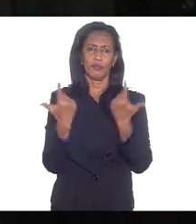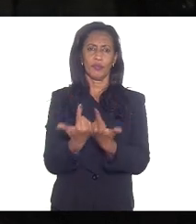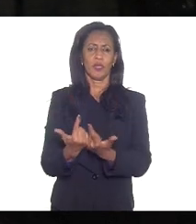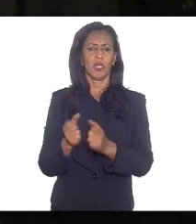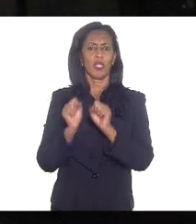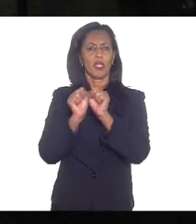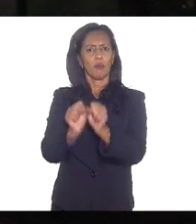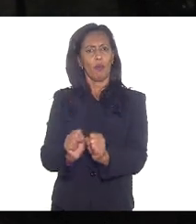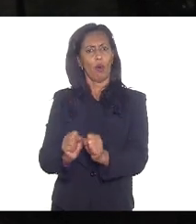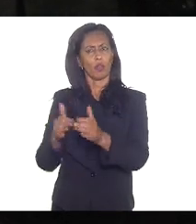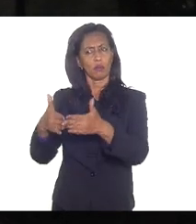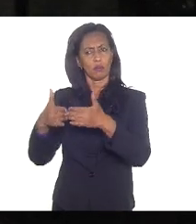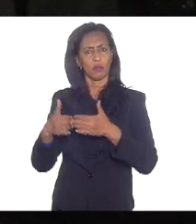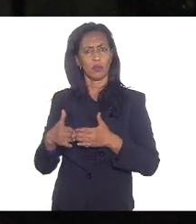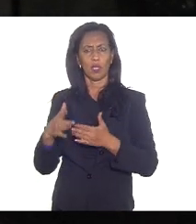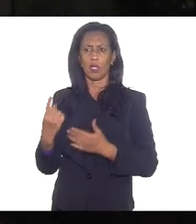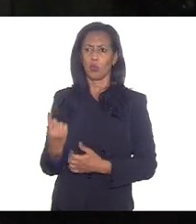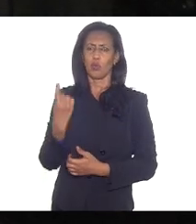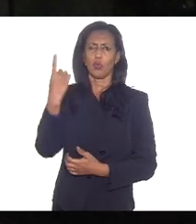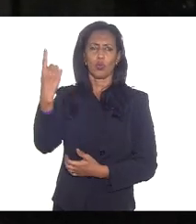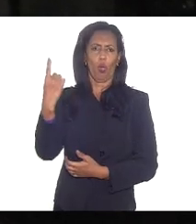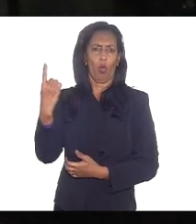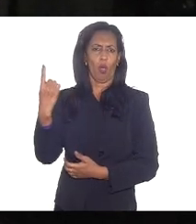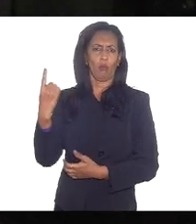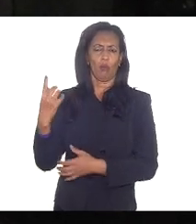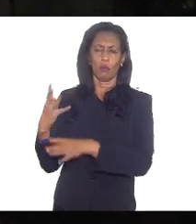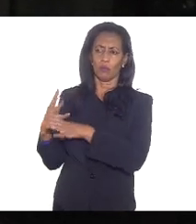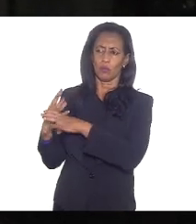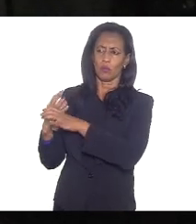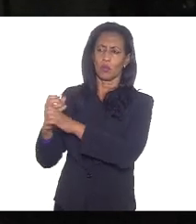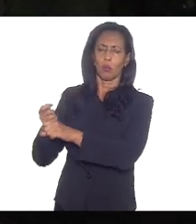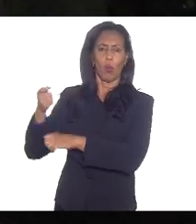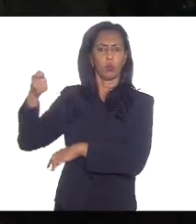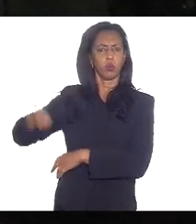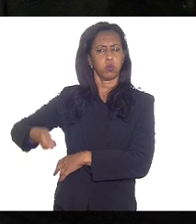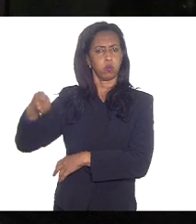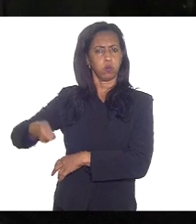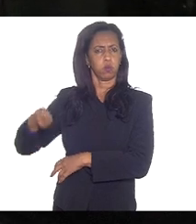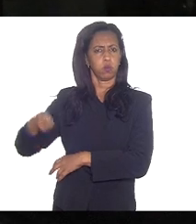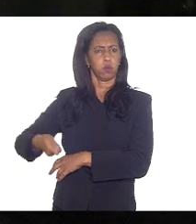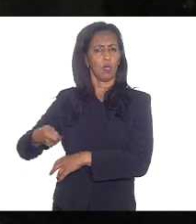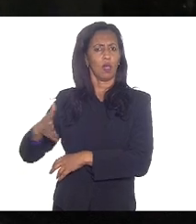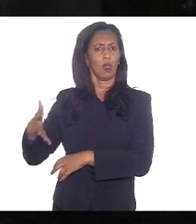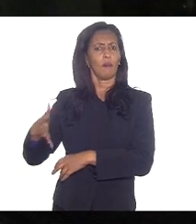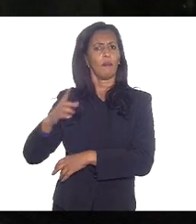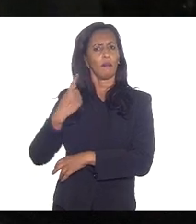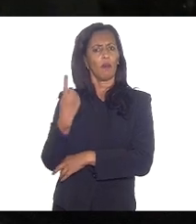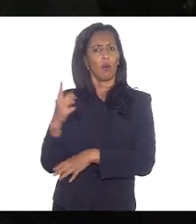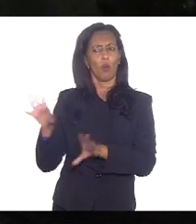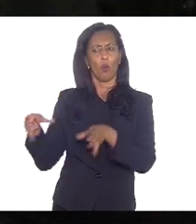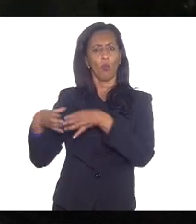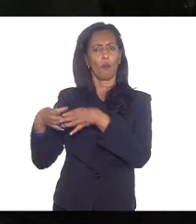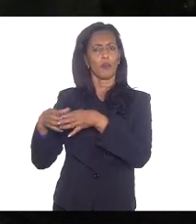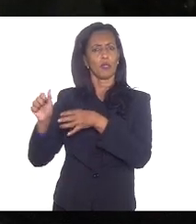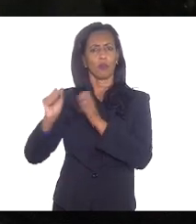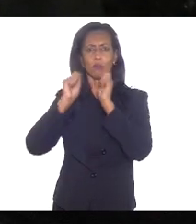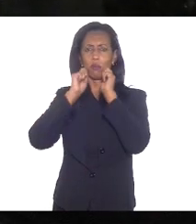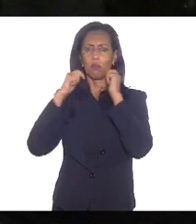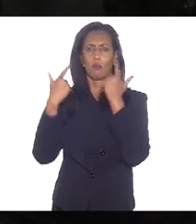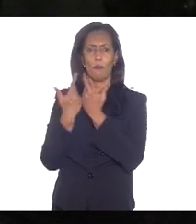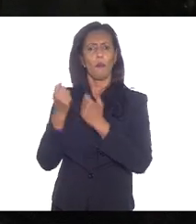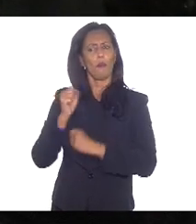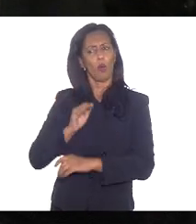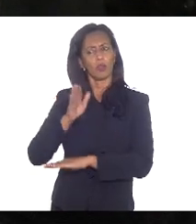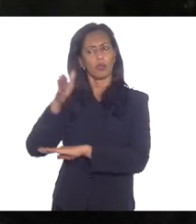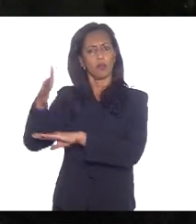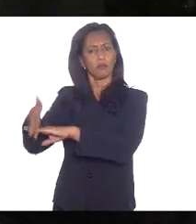possa solicitar não só ao Tribunal de Contas uma audiência, para que uma comissão da Casa possa ir ao